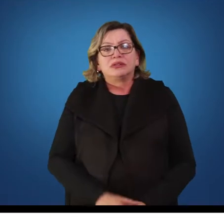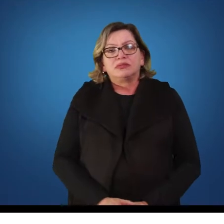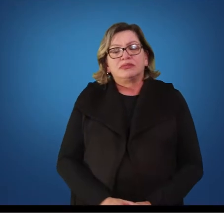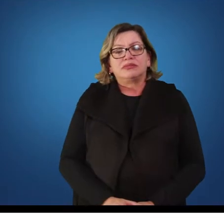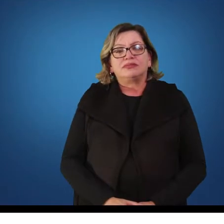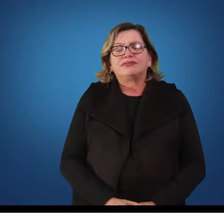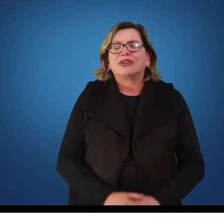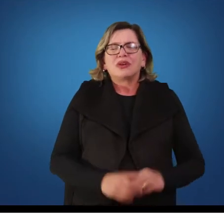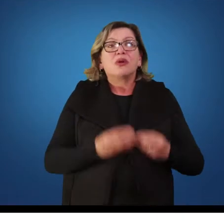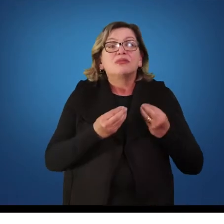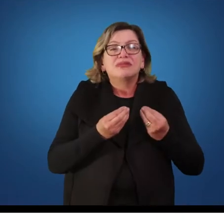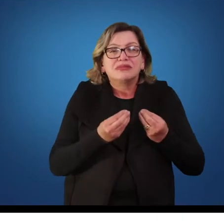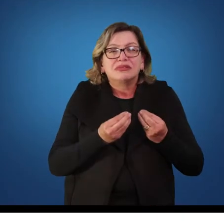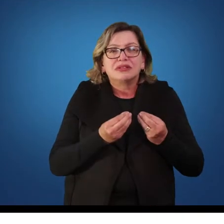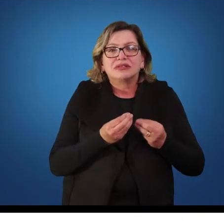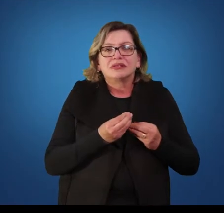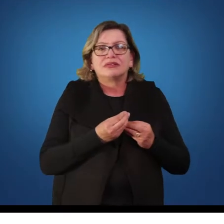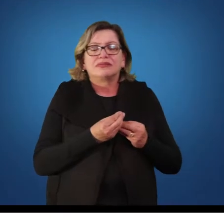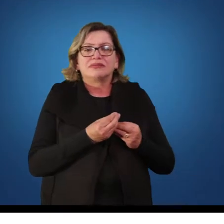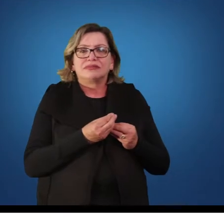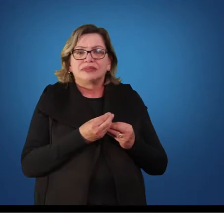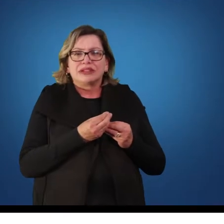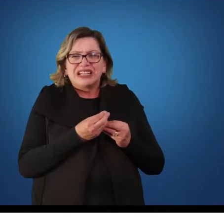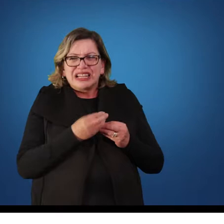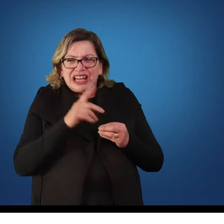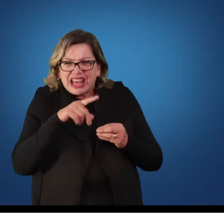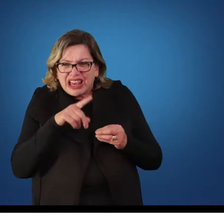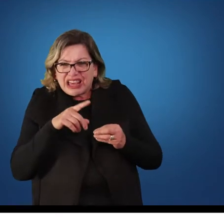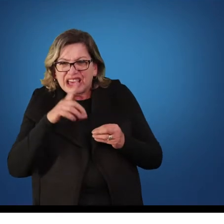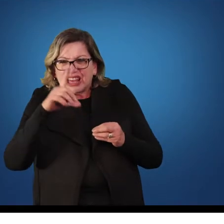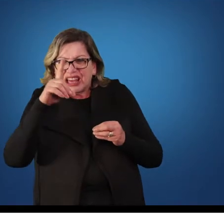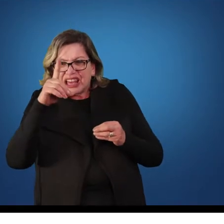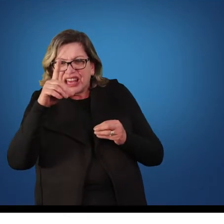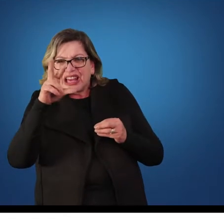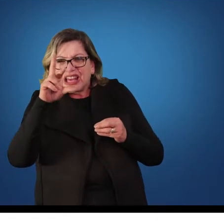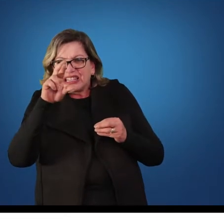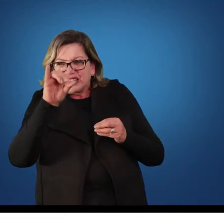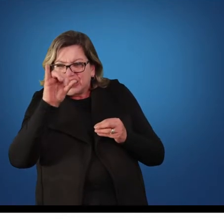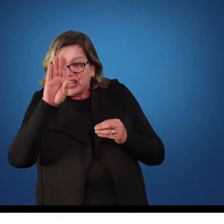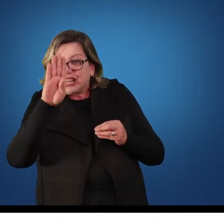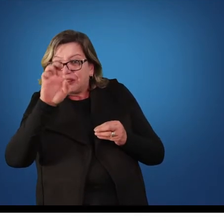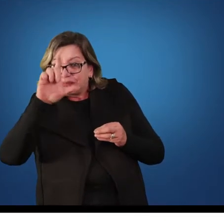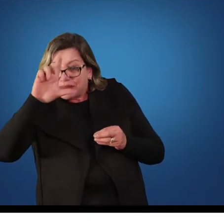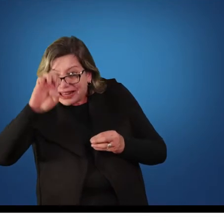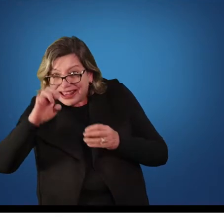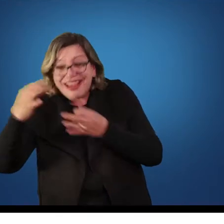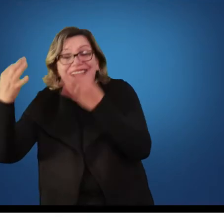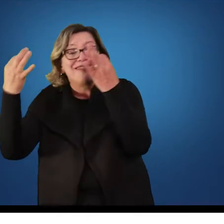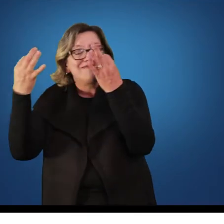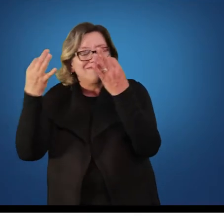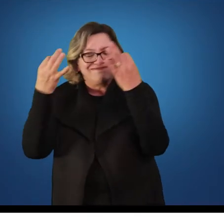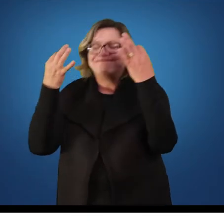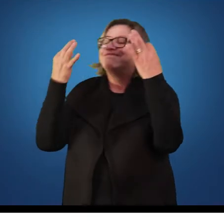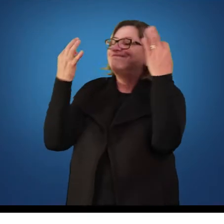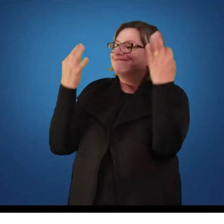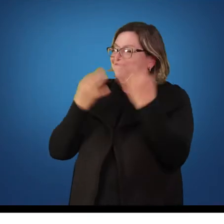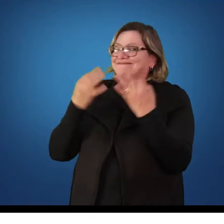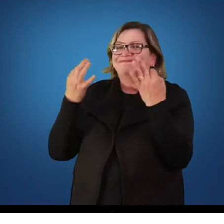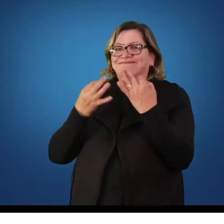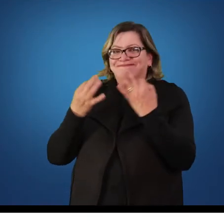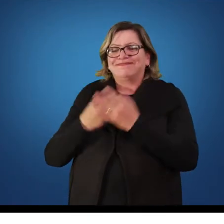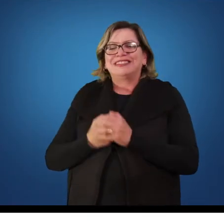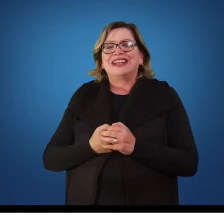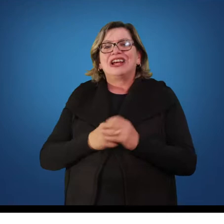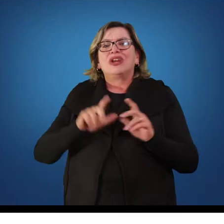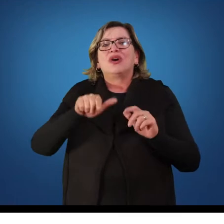como livre certo certo é um esporte muito